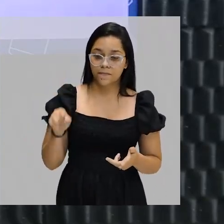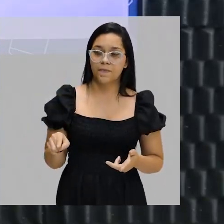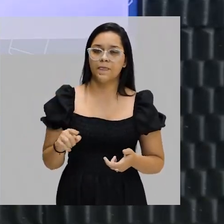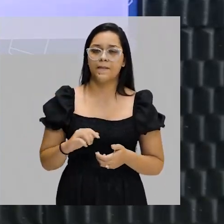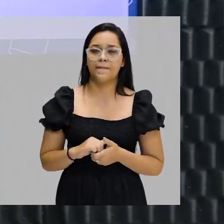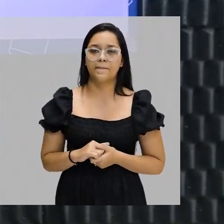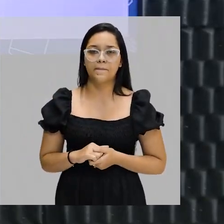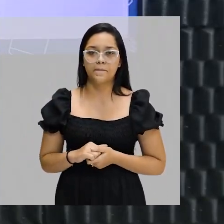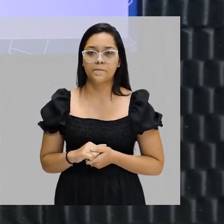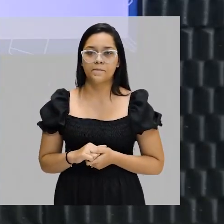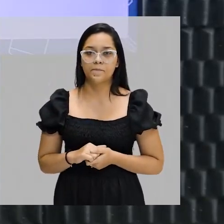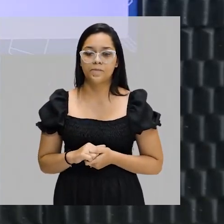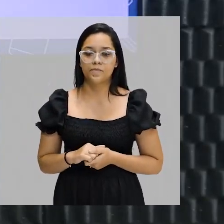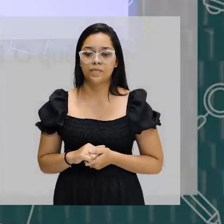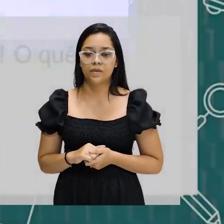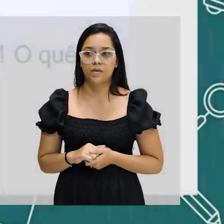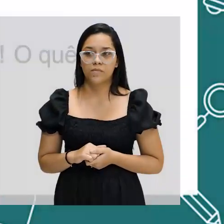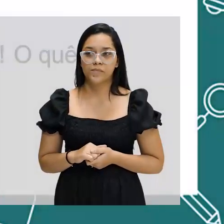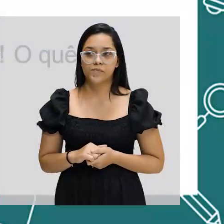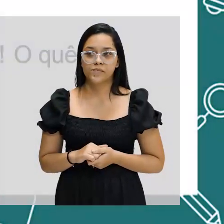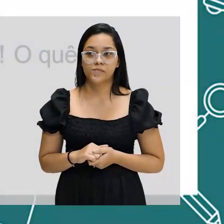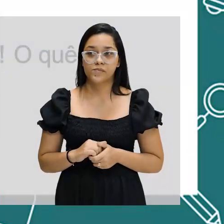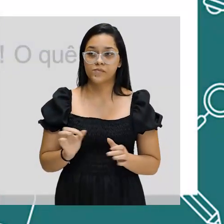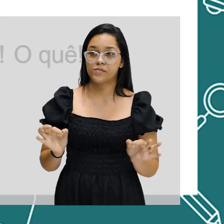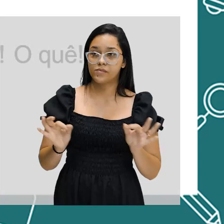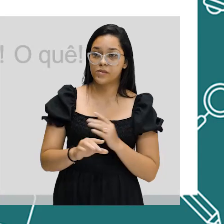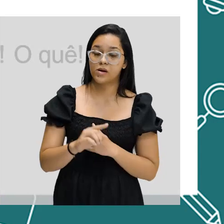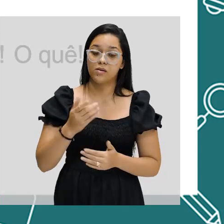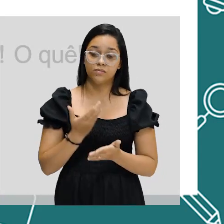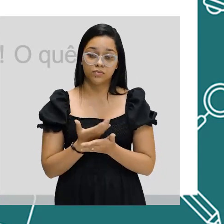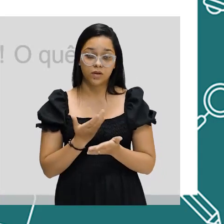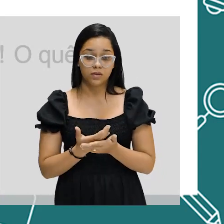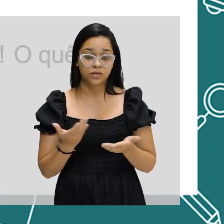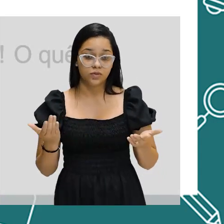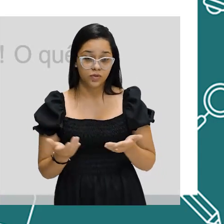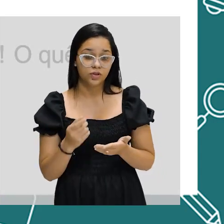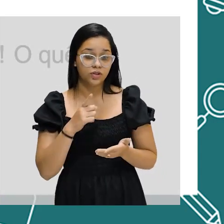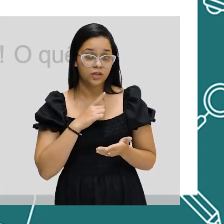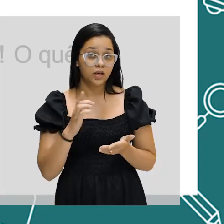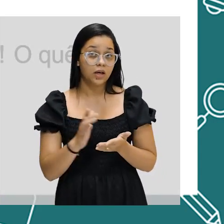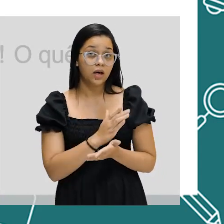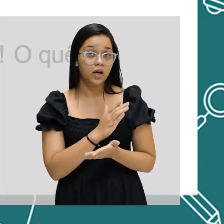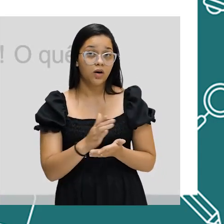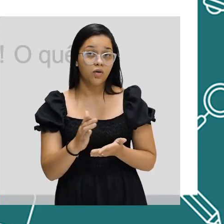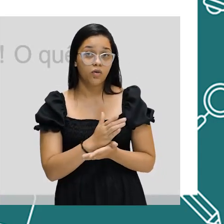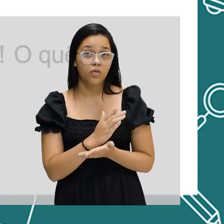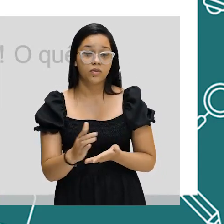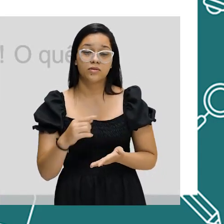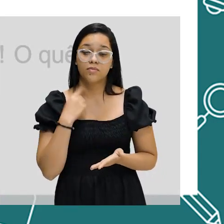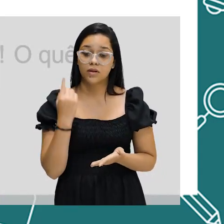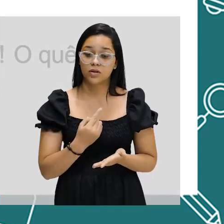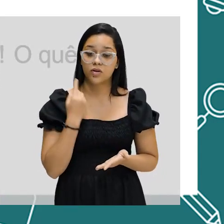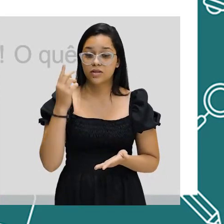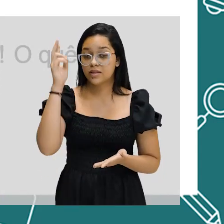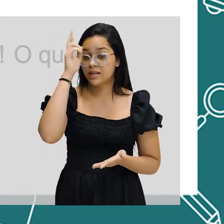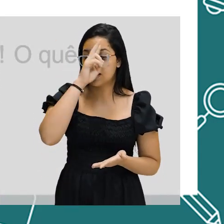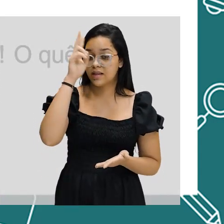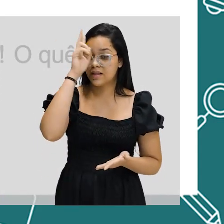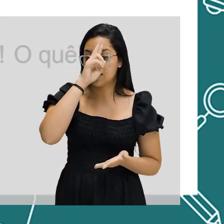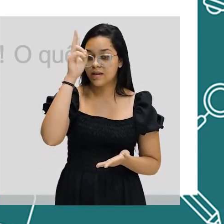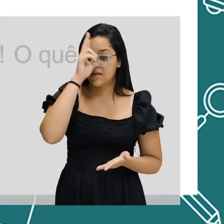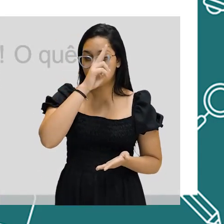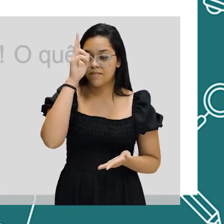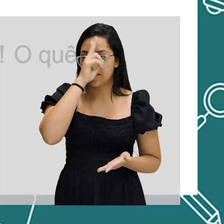serve para isso e finalizando a nossa aula de hoje trouxe aqui algumas para nós lembrarmos